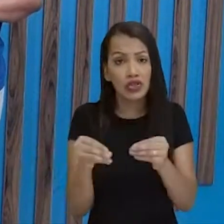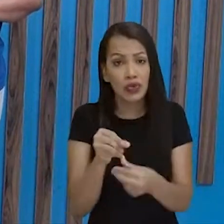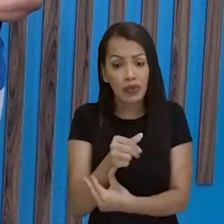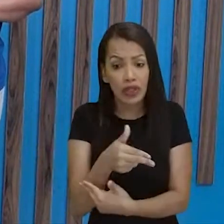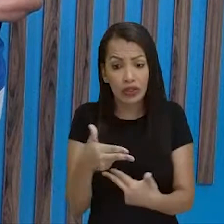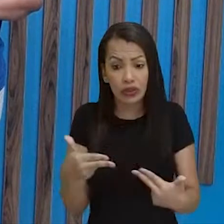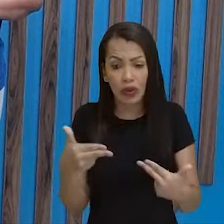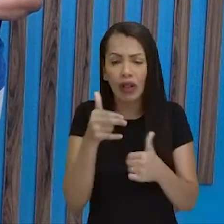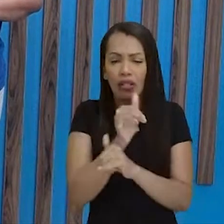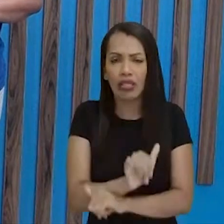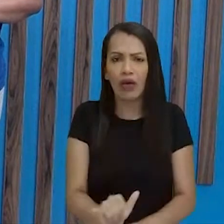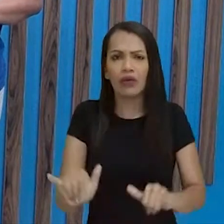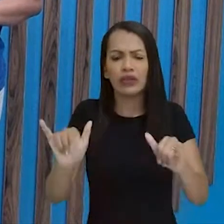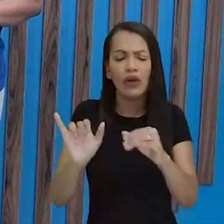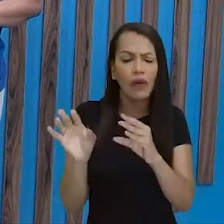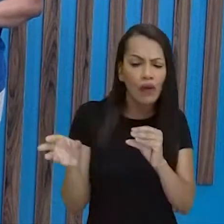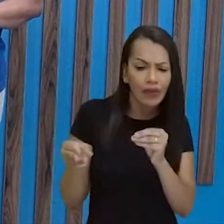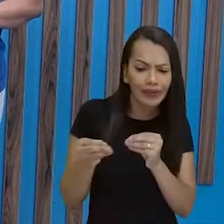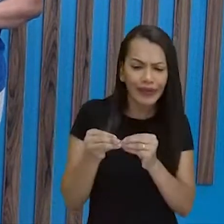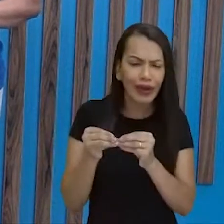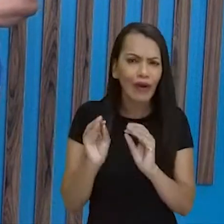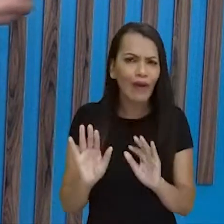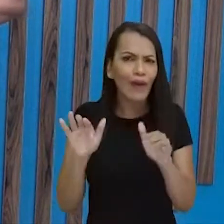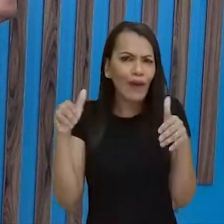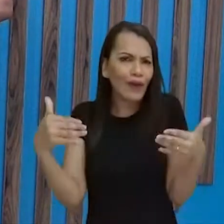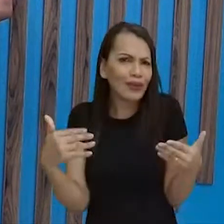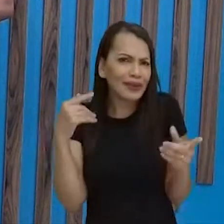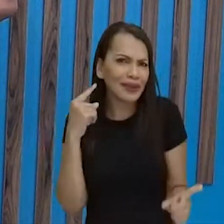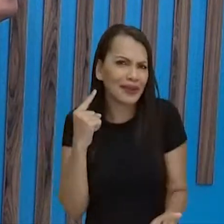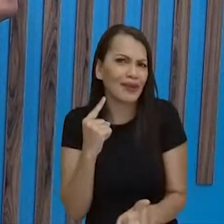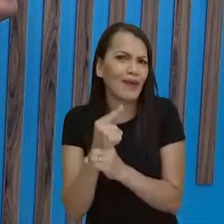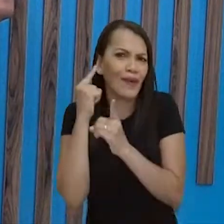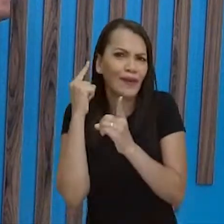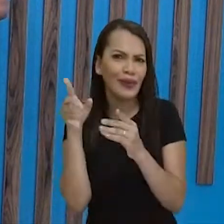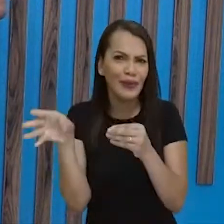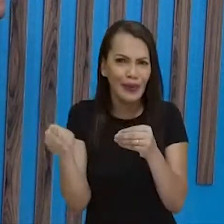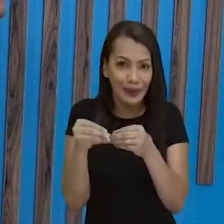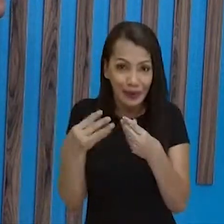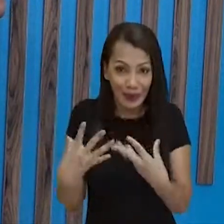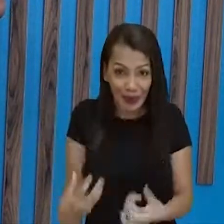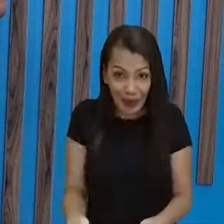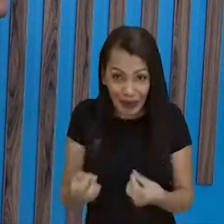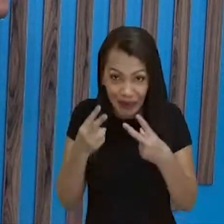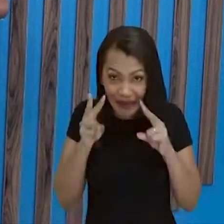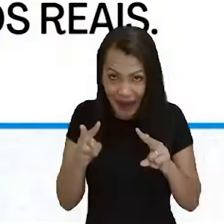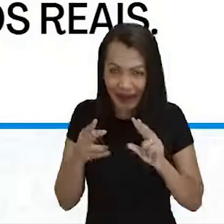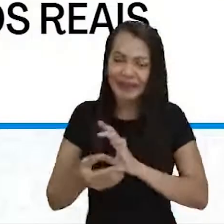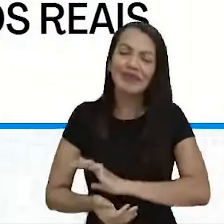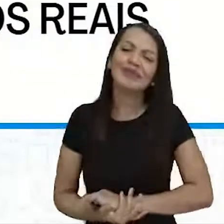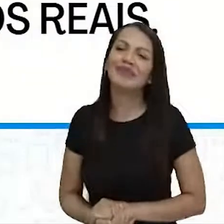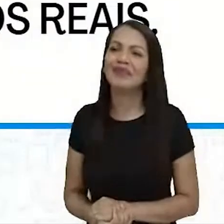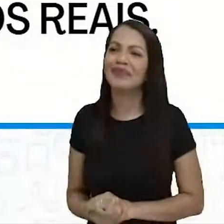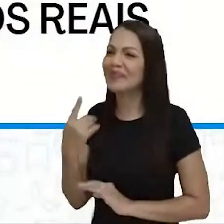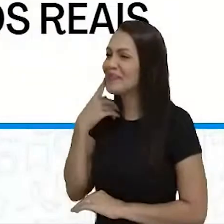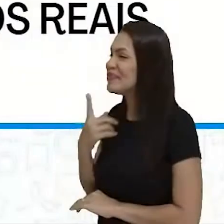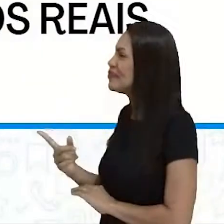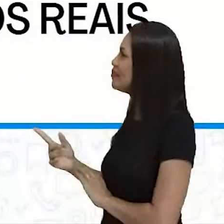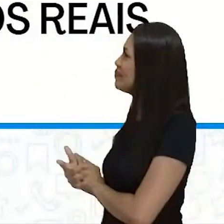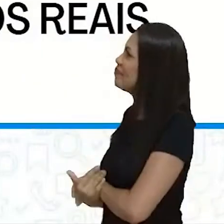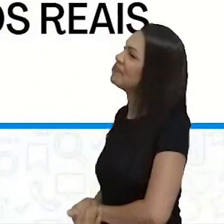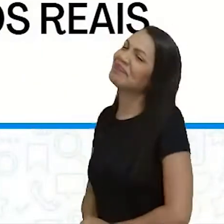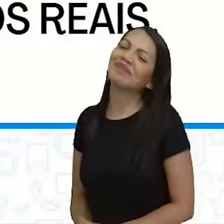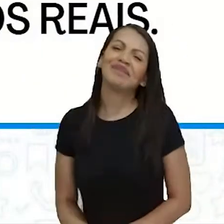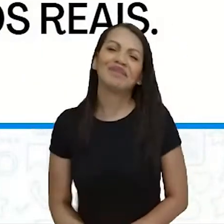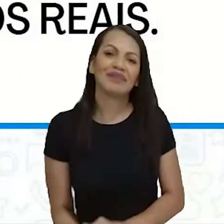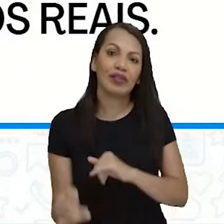de uma notícia. Onde será que nós encontramos esse resumo? Vamos ver? Olha só.